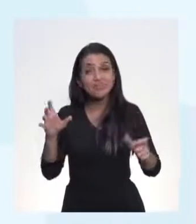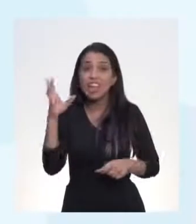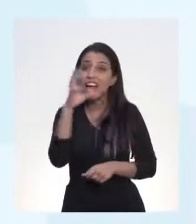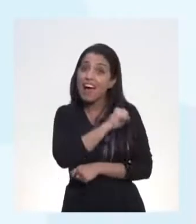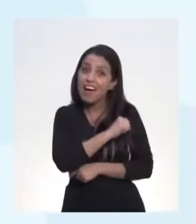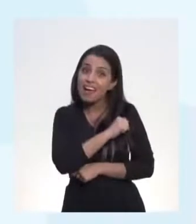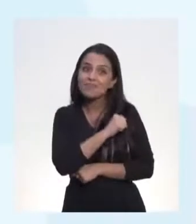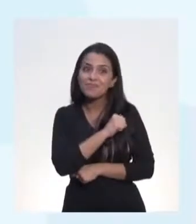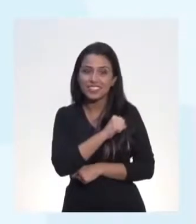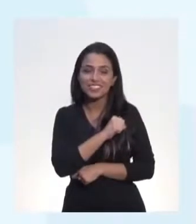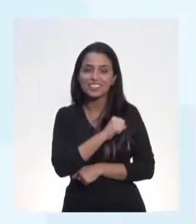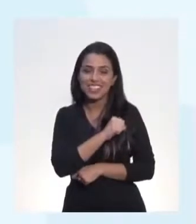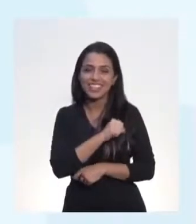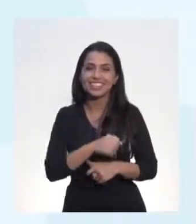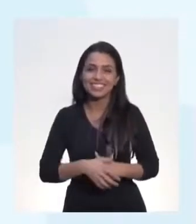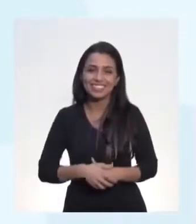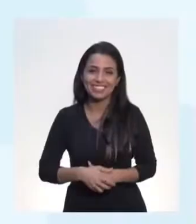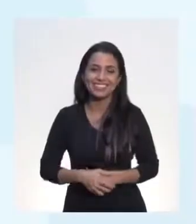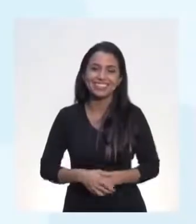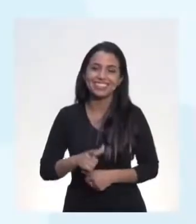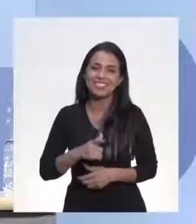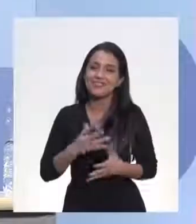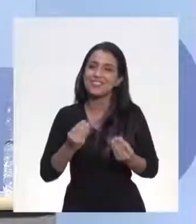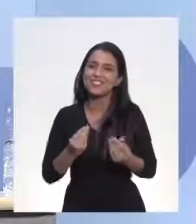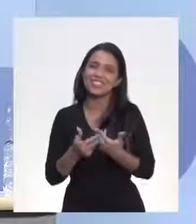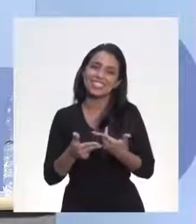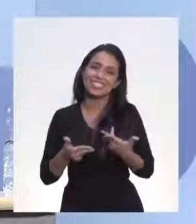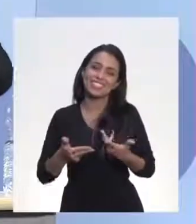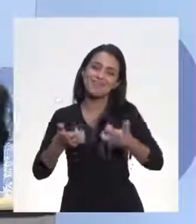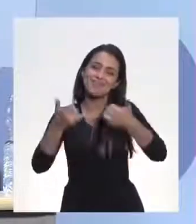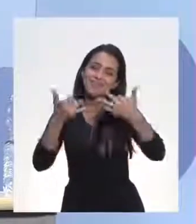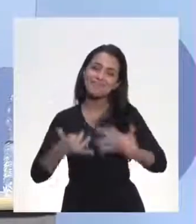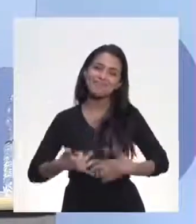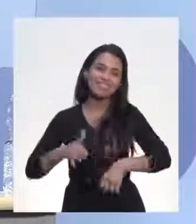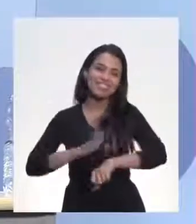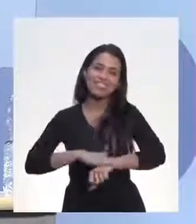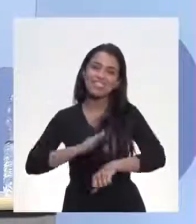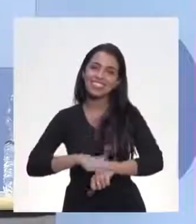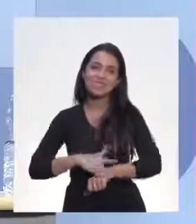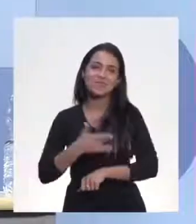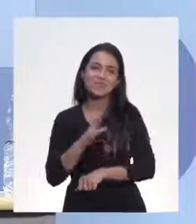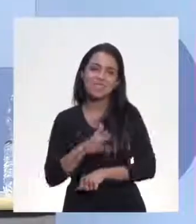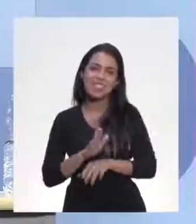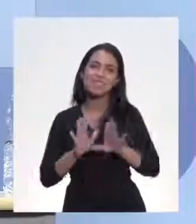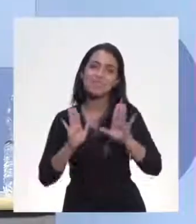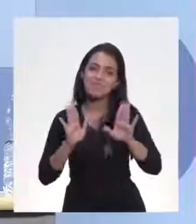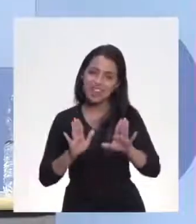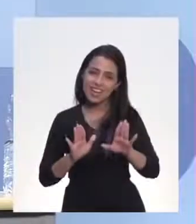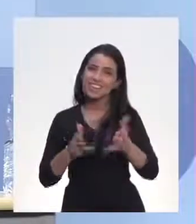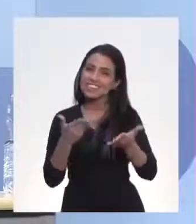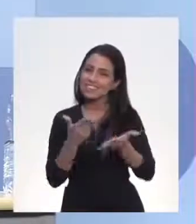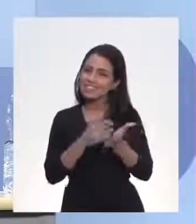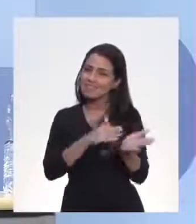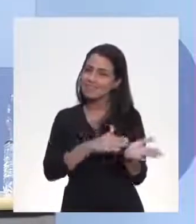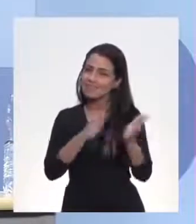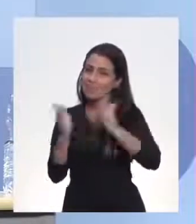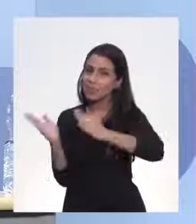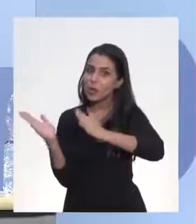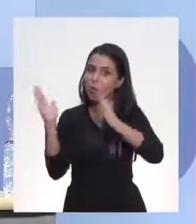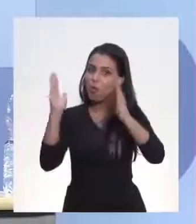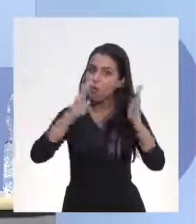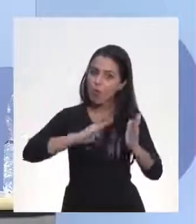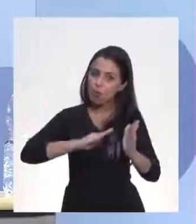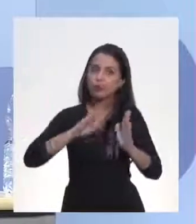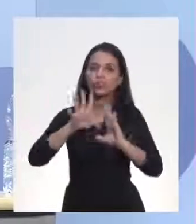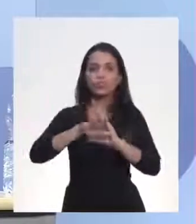Foi rápido, não foi? Tem tanta coisa para explicar que a gente mal dá conta, mas vocês têm essa aula gravada lá no YouTube, vocês podem ir